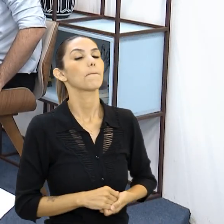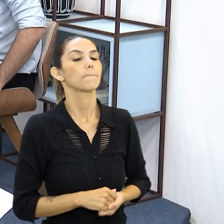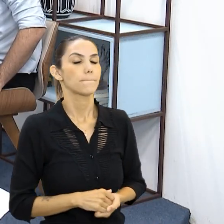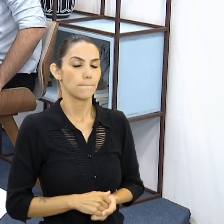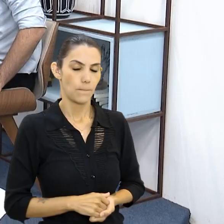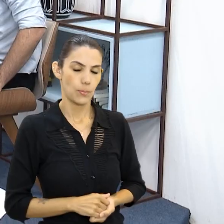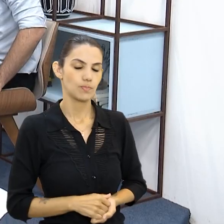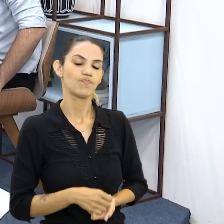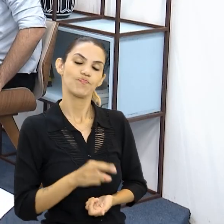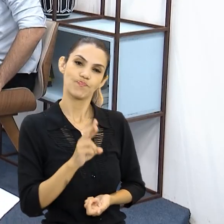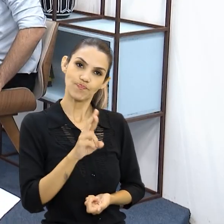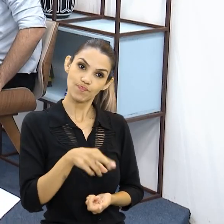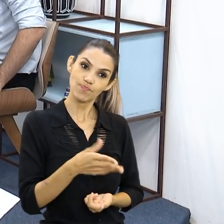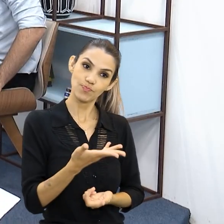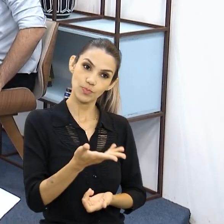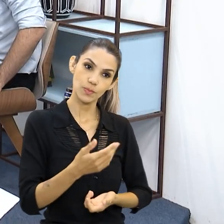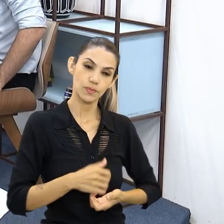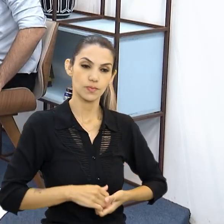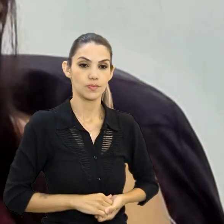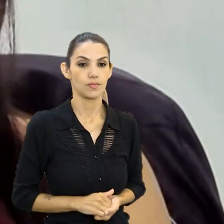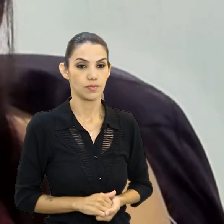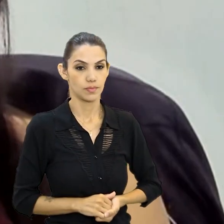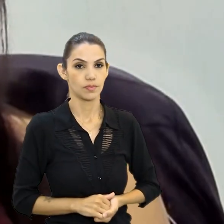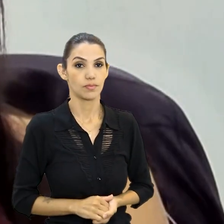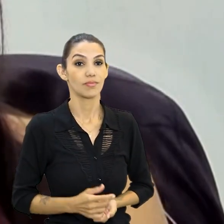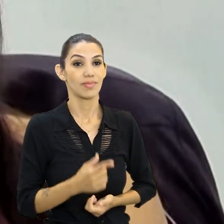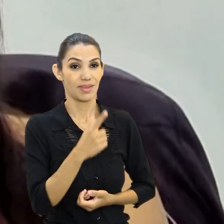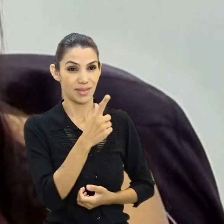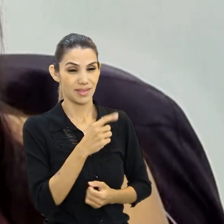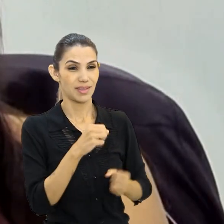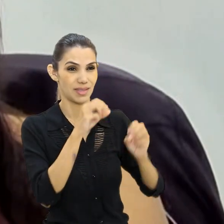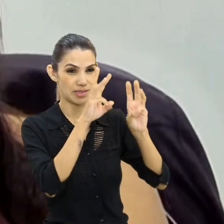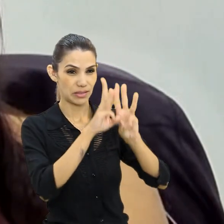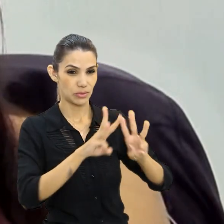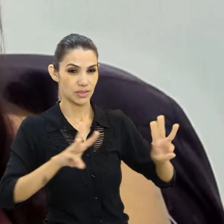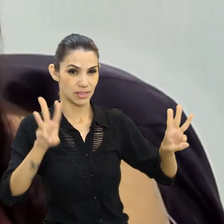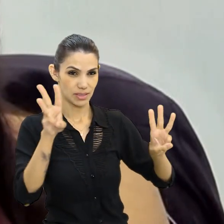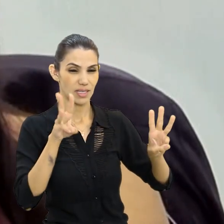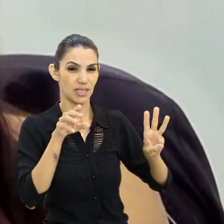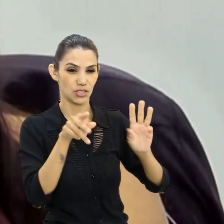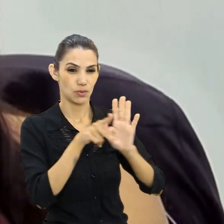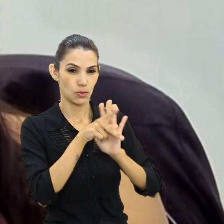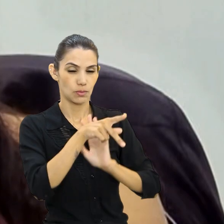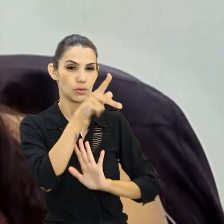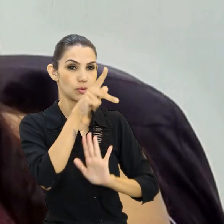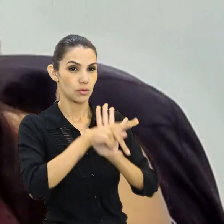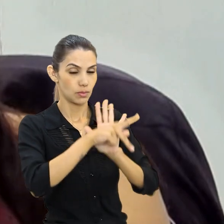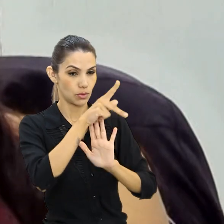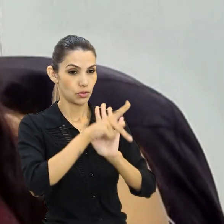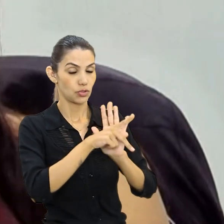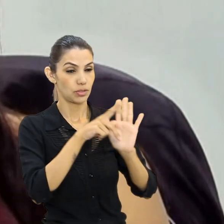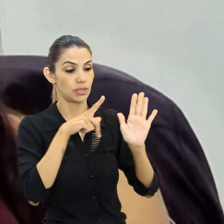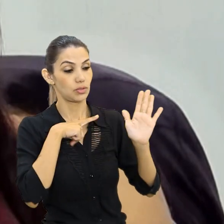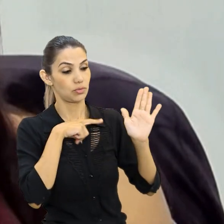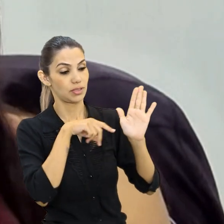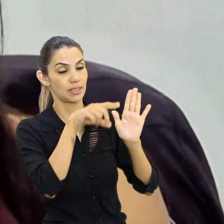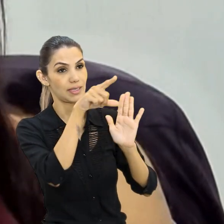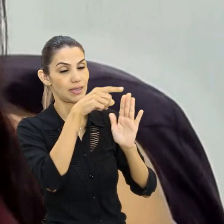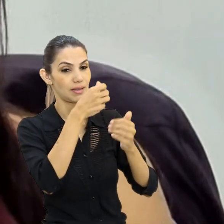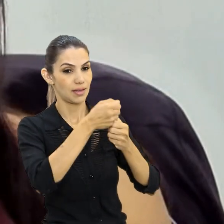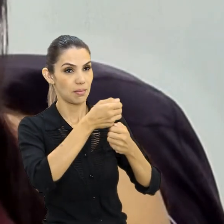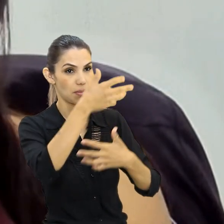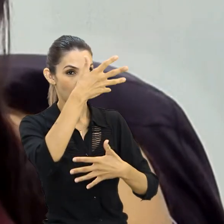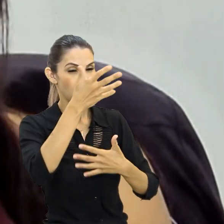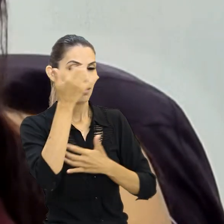Exatamente. Aí, eu chamo a atenção que lá na página do Simvet, a gente também toma um cuidado para quem